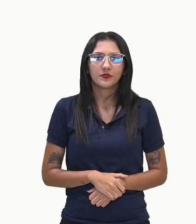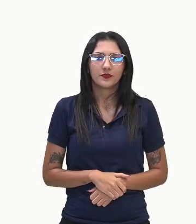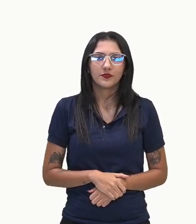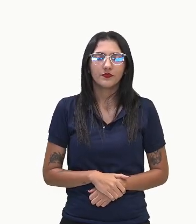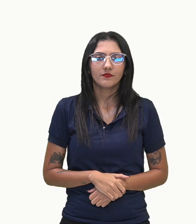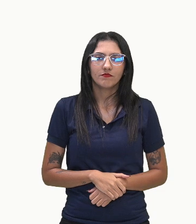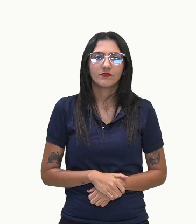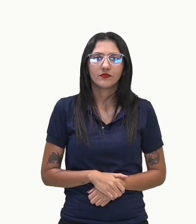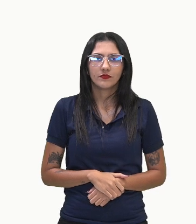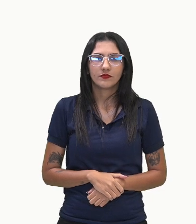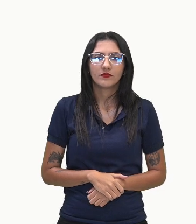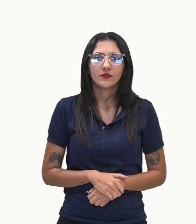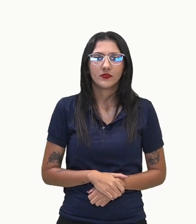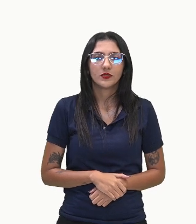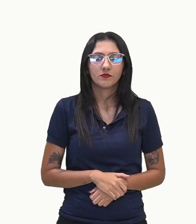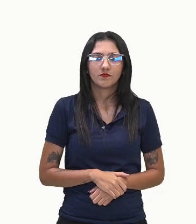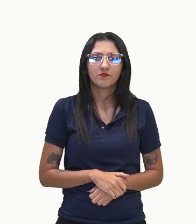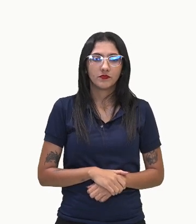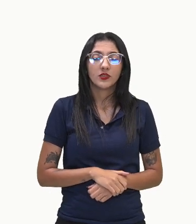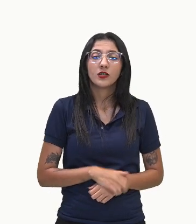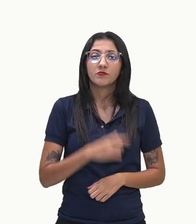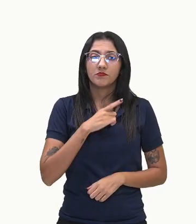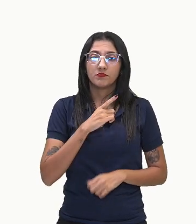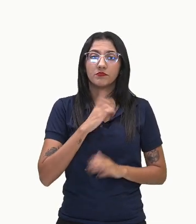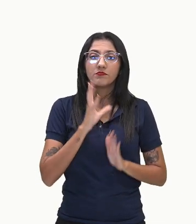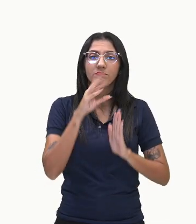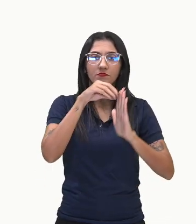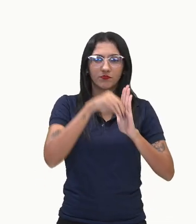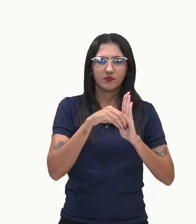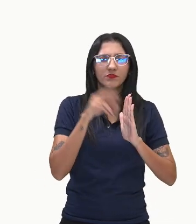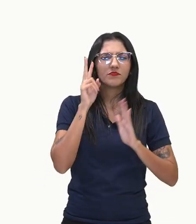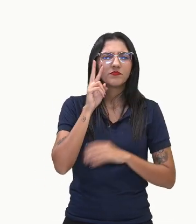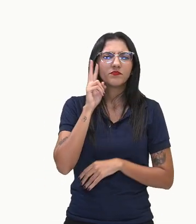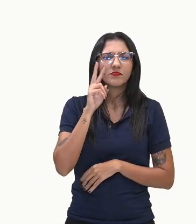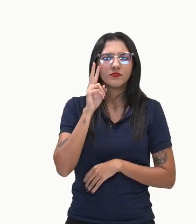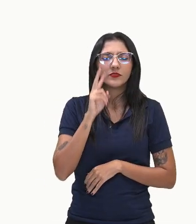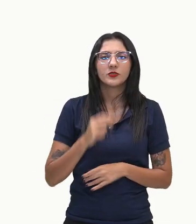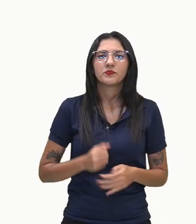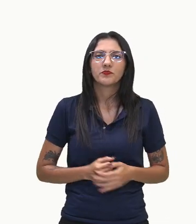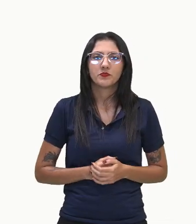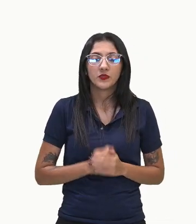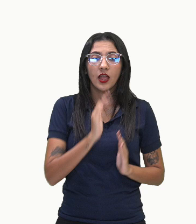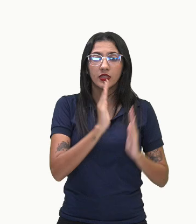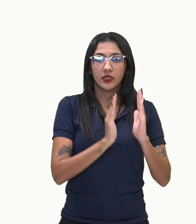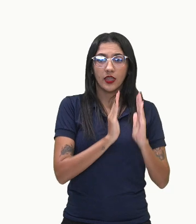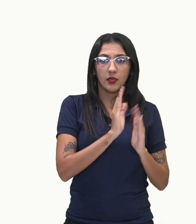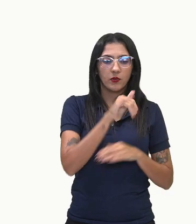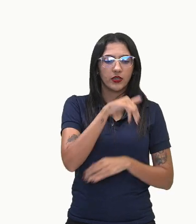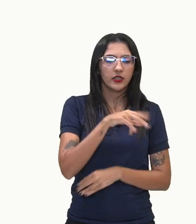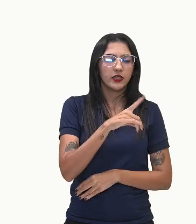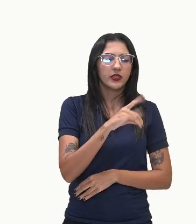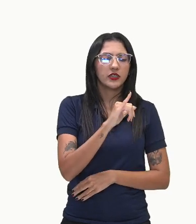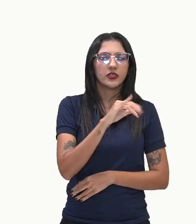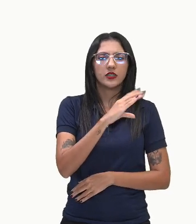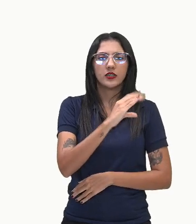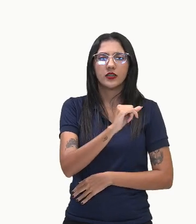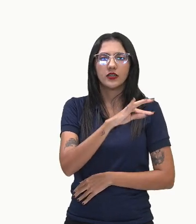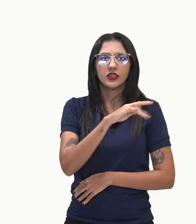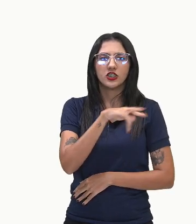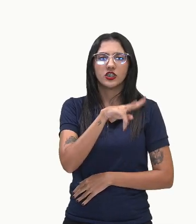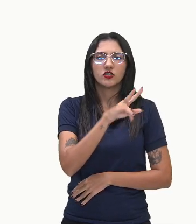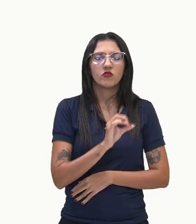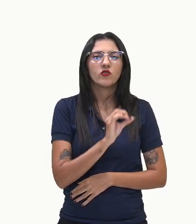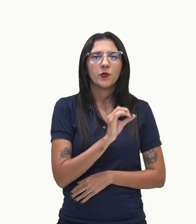Tempos no modo indicativo. Então, nós dissemos desde o início da aula, tempos do modo